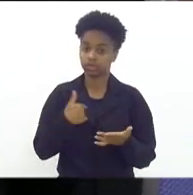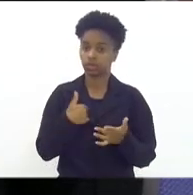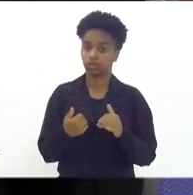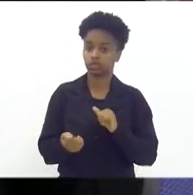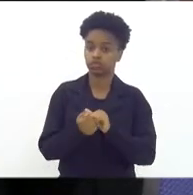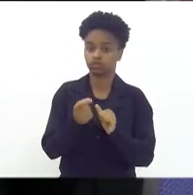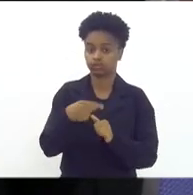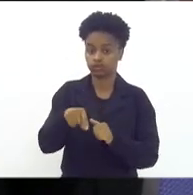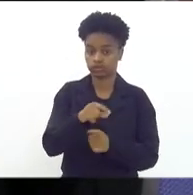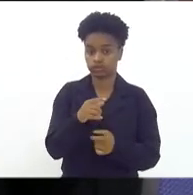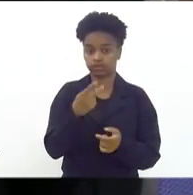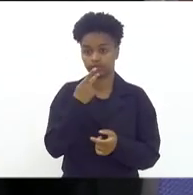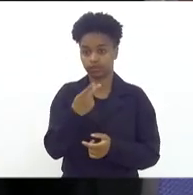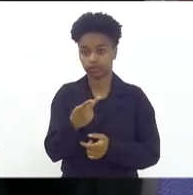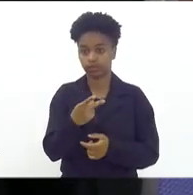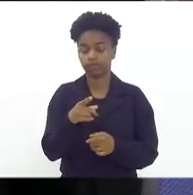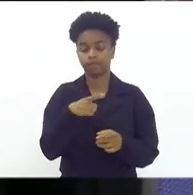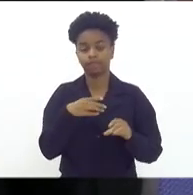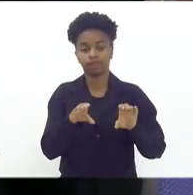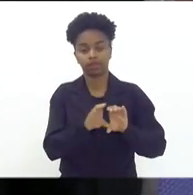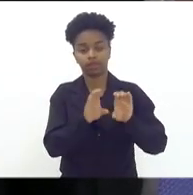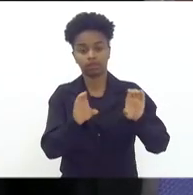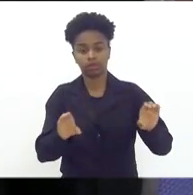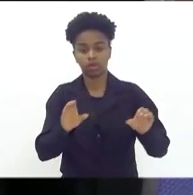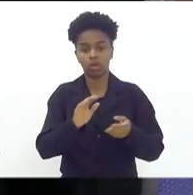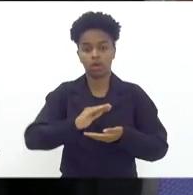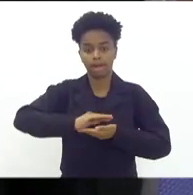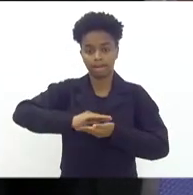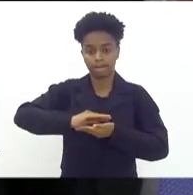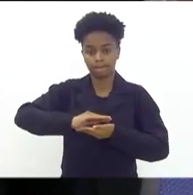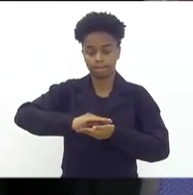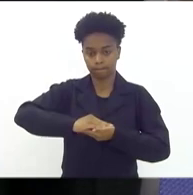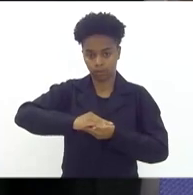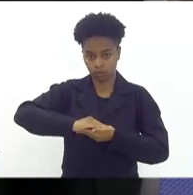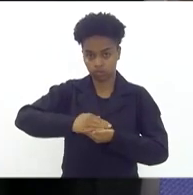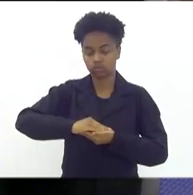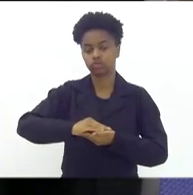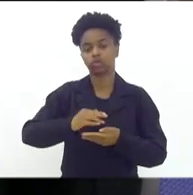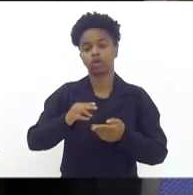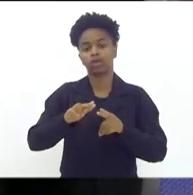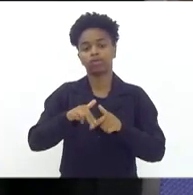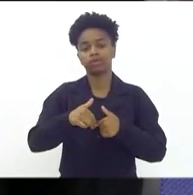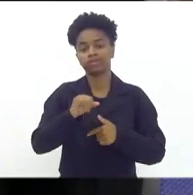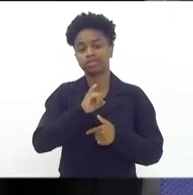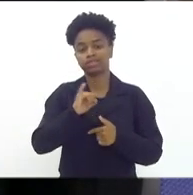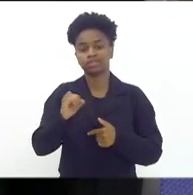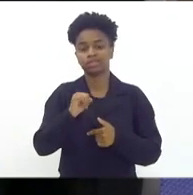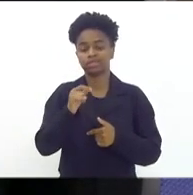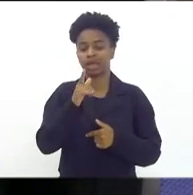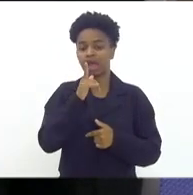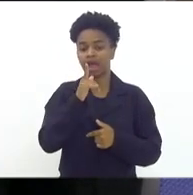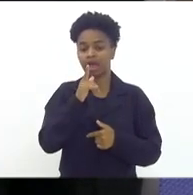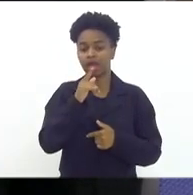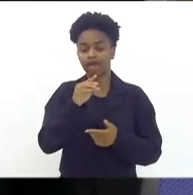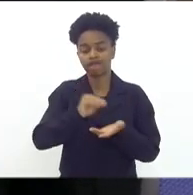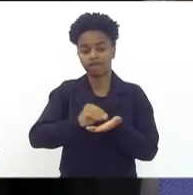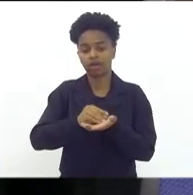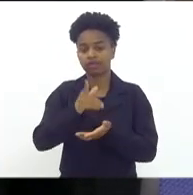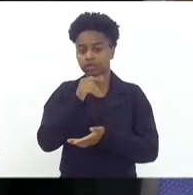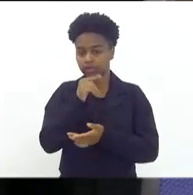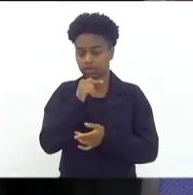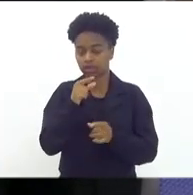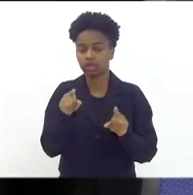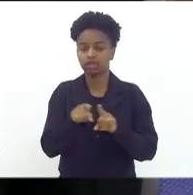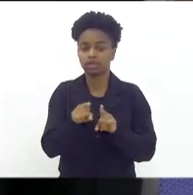implantação da doutora de Armação dos Búzios para atender a água a vazão de água no período de alta temporada da mesma forma adutora